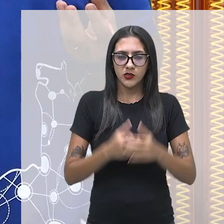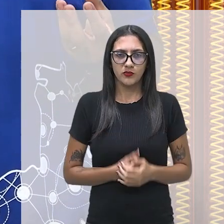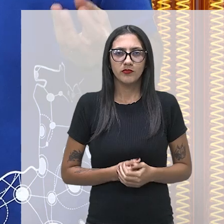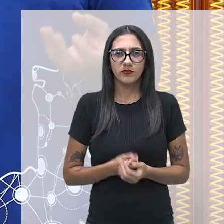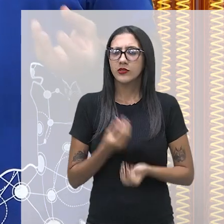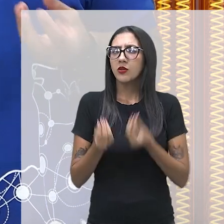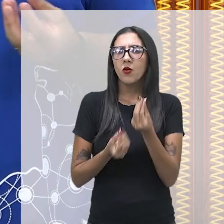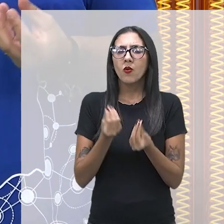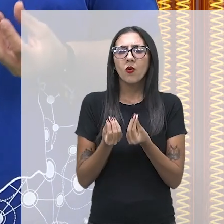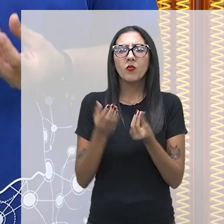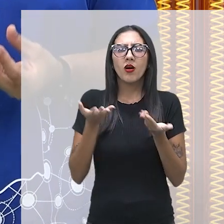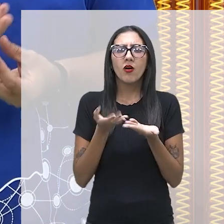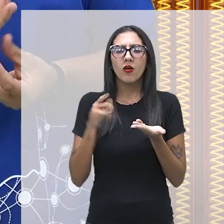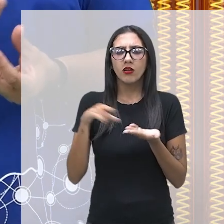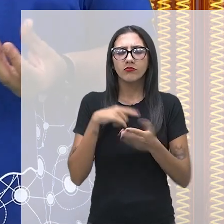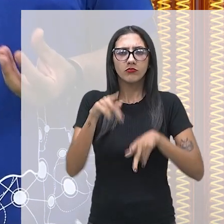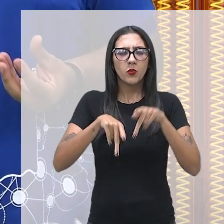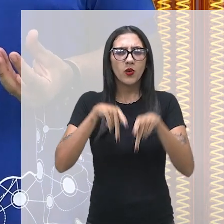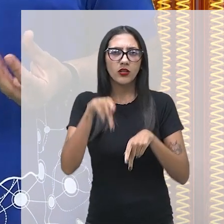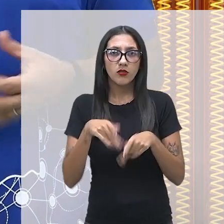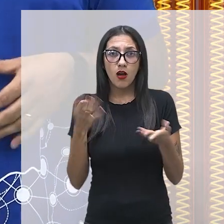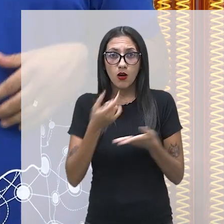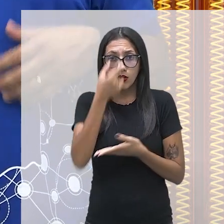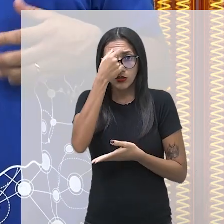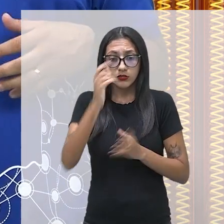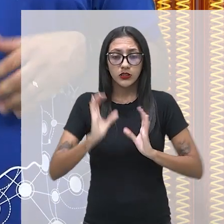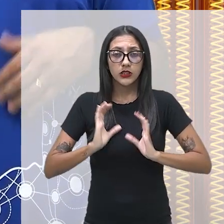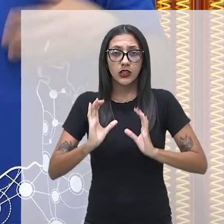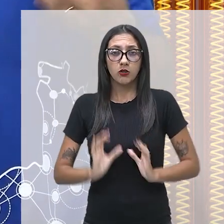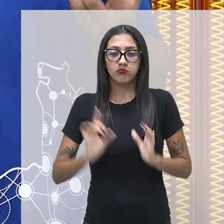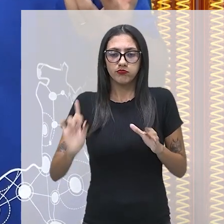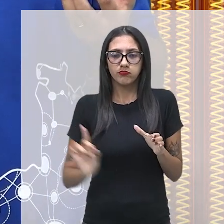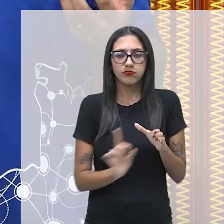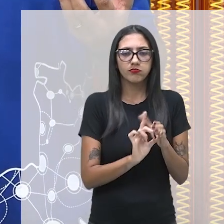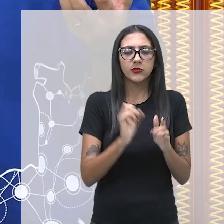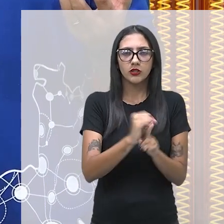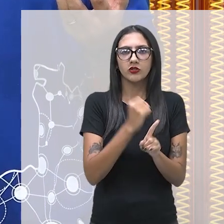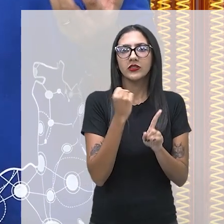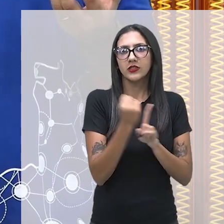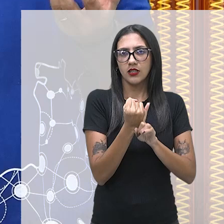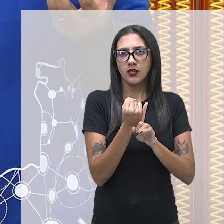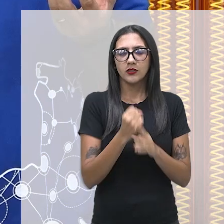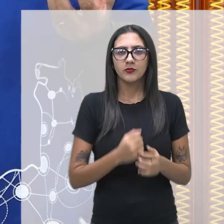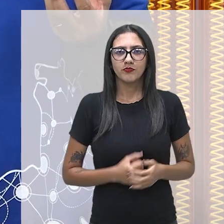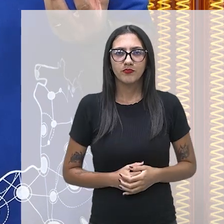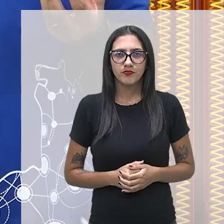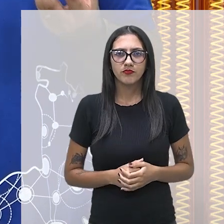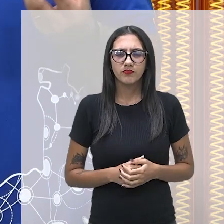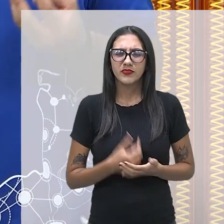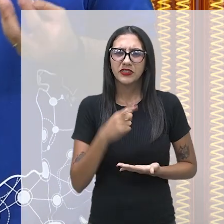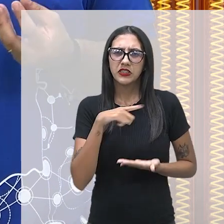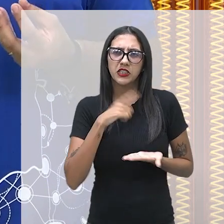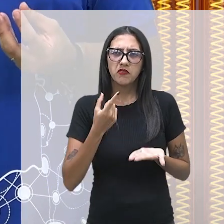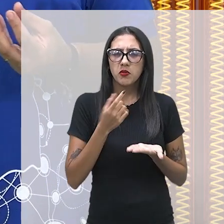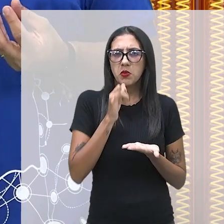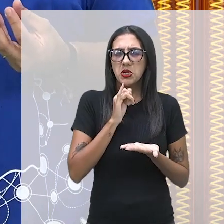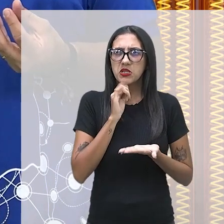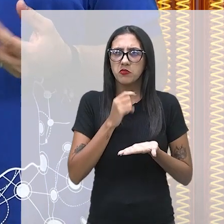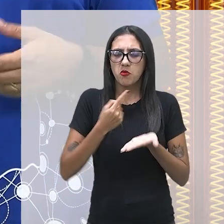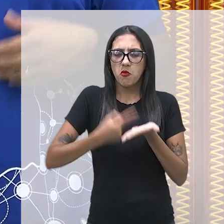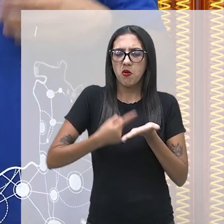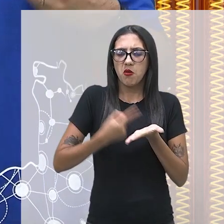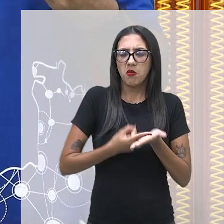essa inserção desse cidadão na sociedade? Será que teve algum trato diferenciado do